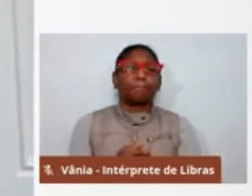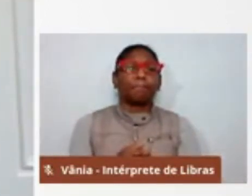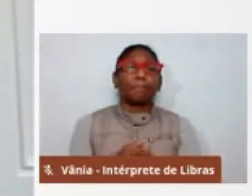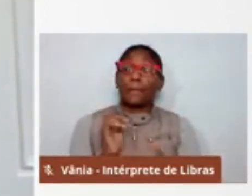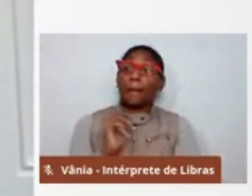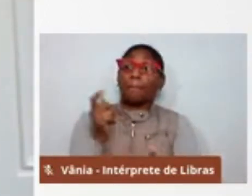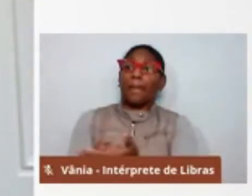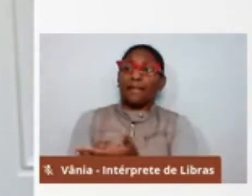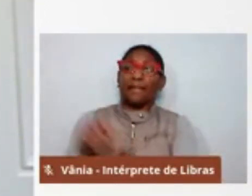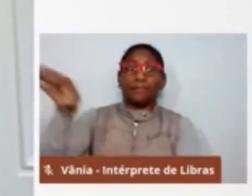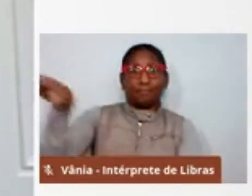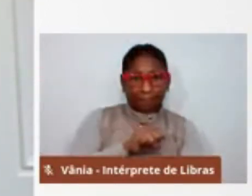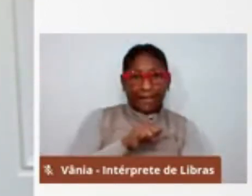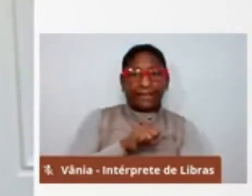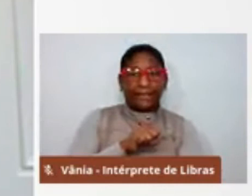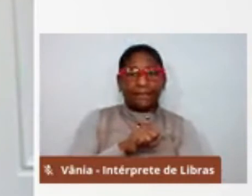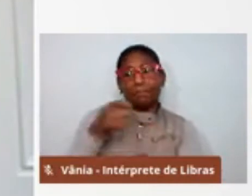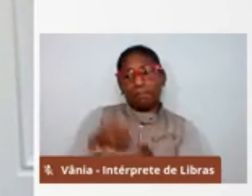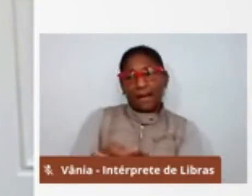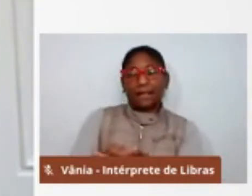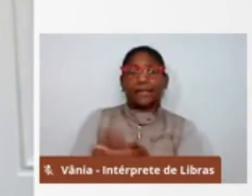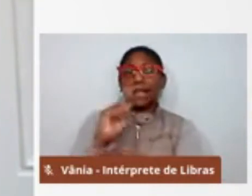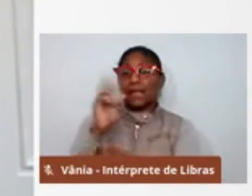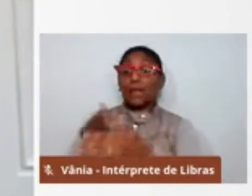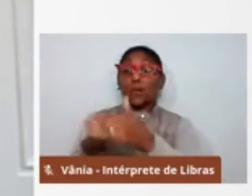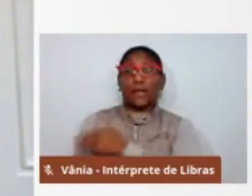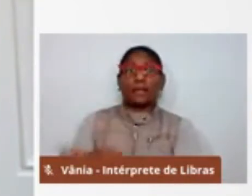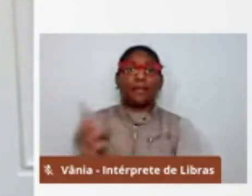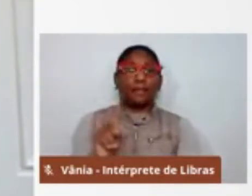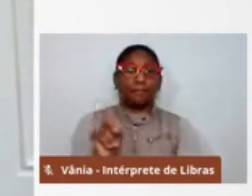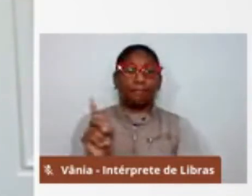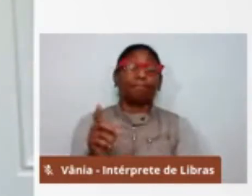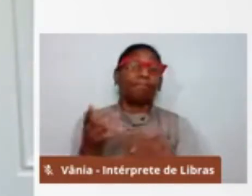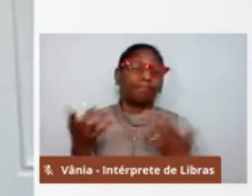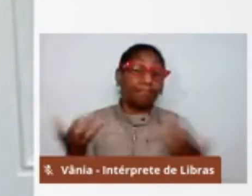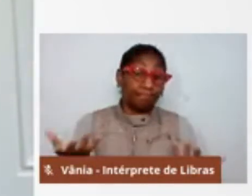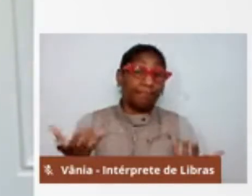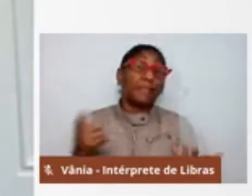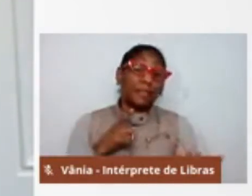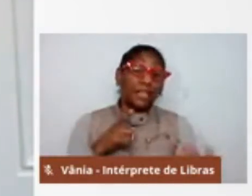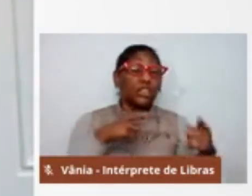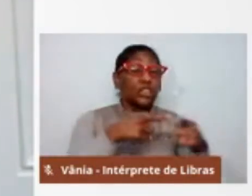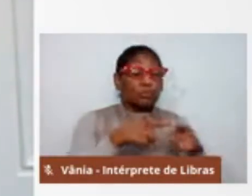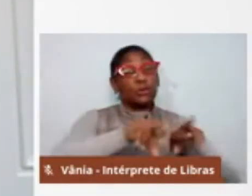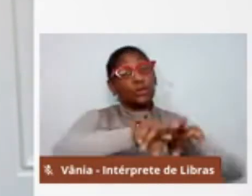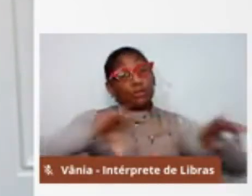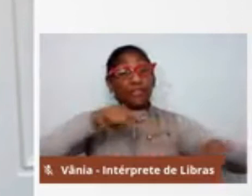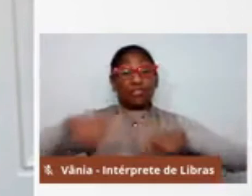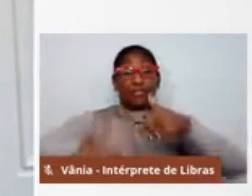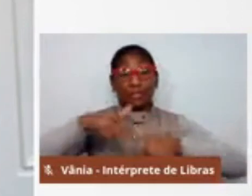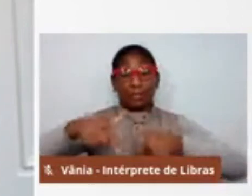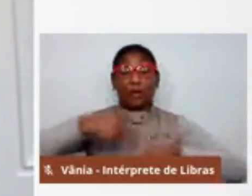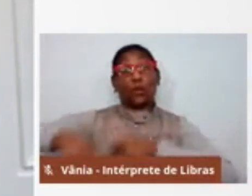e do drive-thru, né, ou seja, várias formas de trabalho